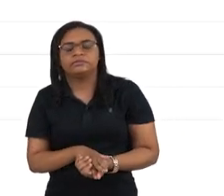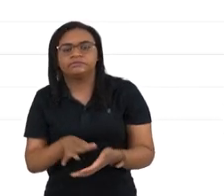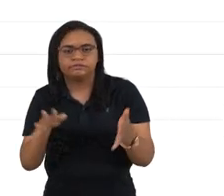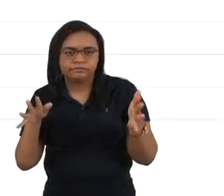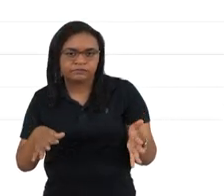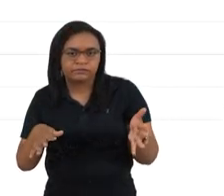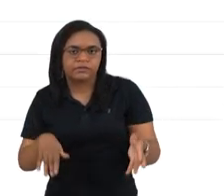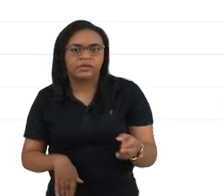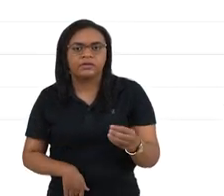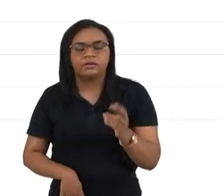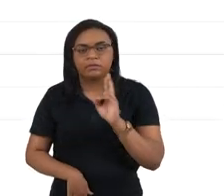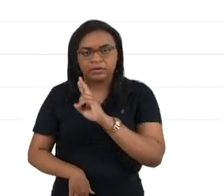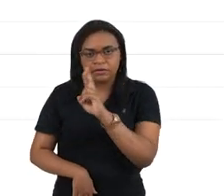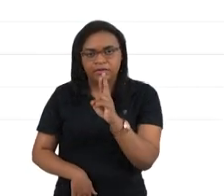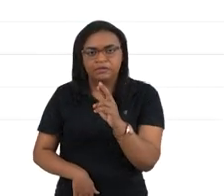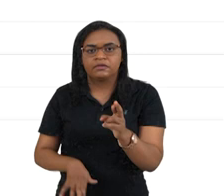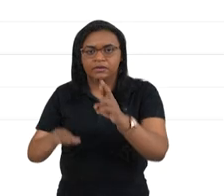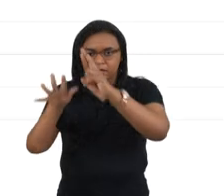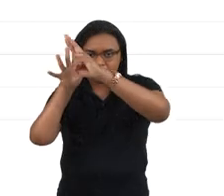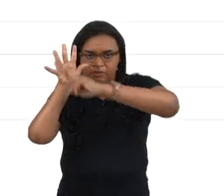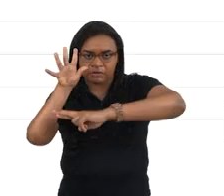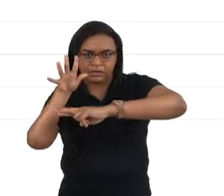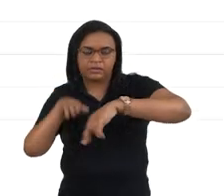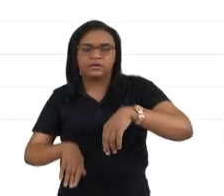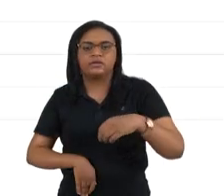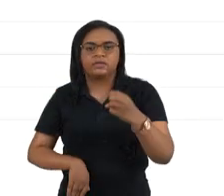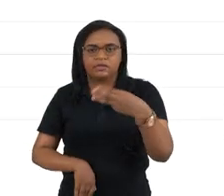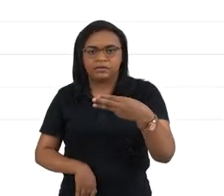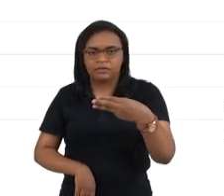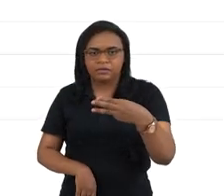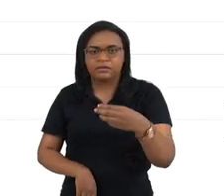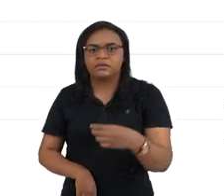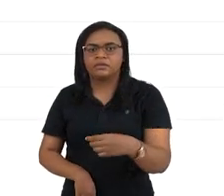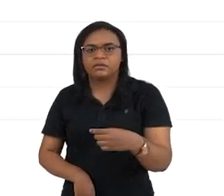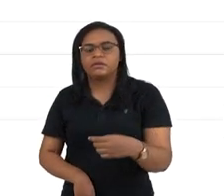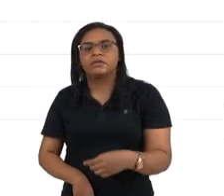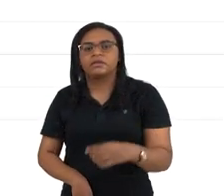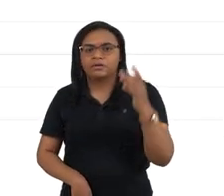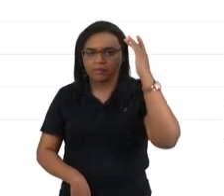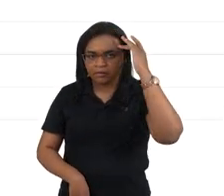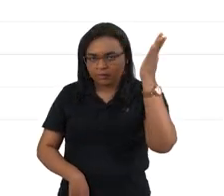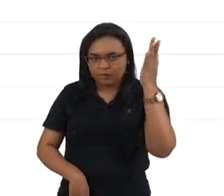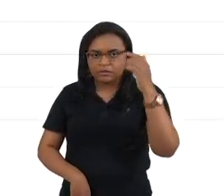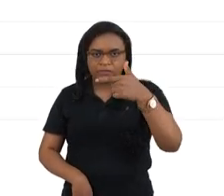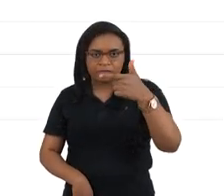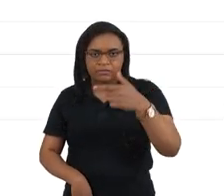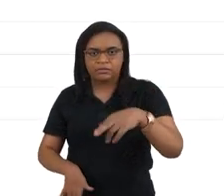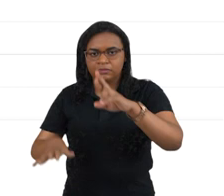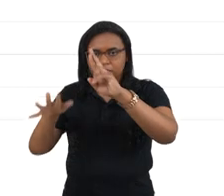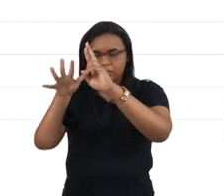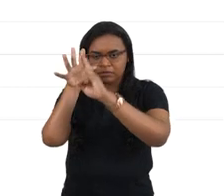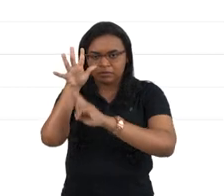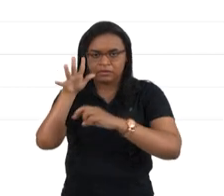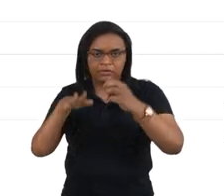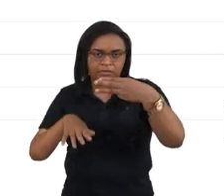Agora a gente vai resolver essa regra de 3. Lembrando, gente, que como são só duas grandezas, é uma regra de 3 simples, tá? Então vamos relacionar aqui,